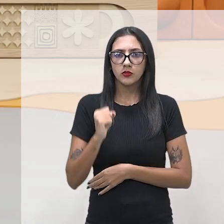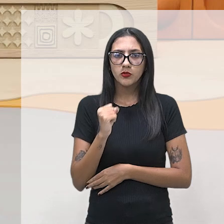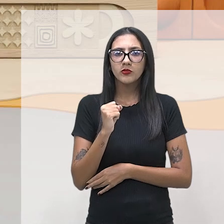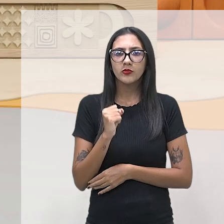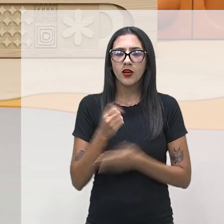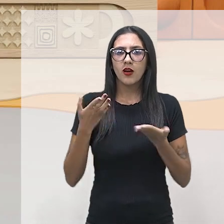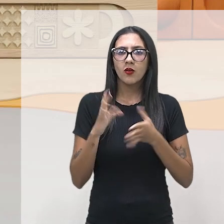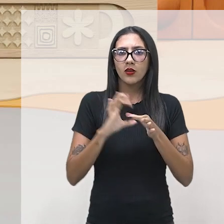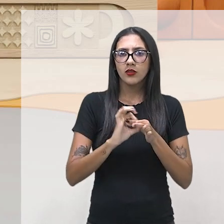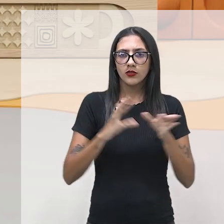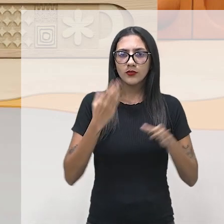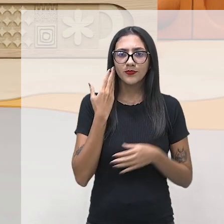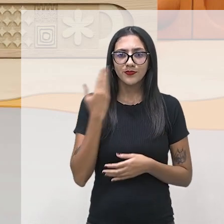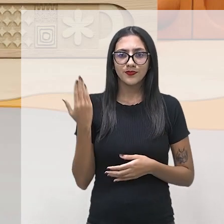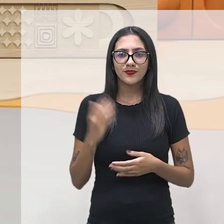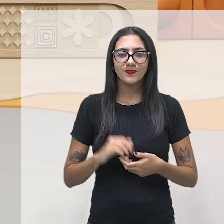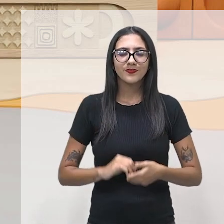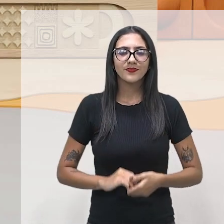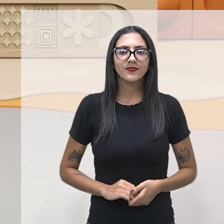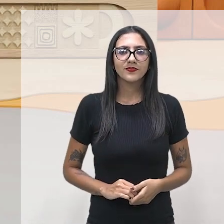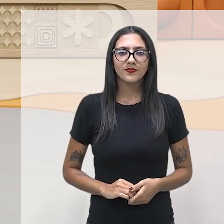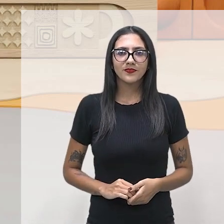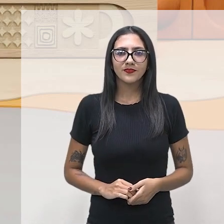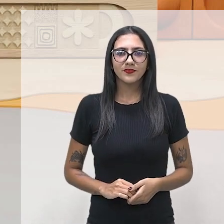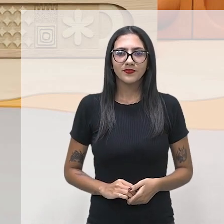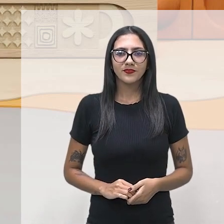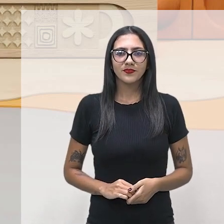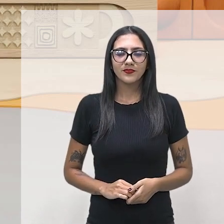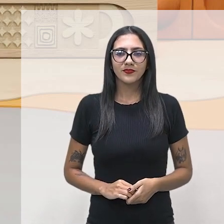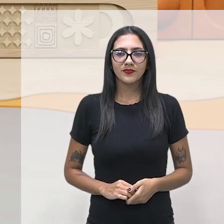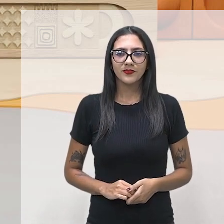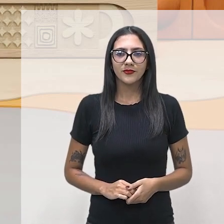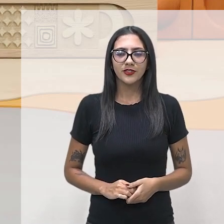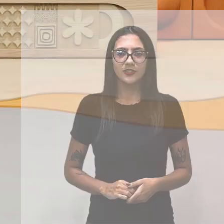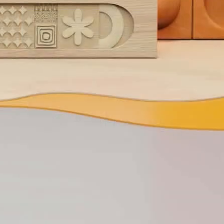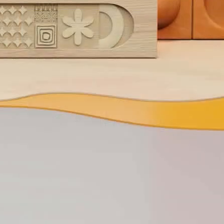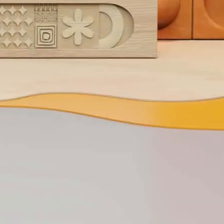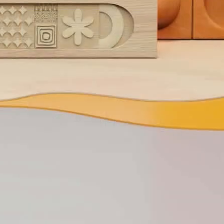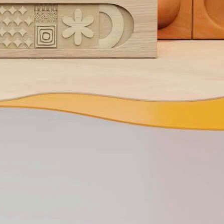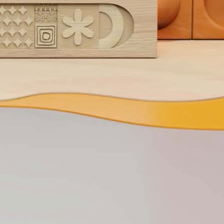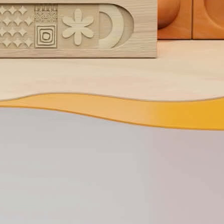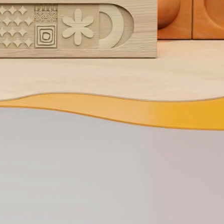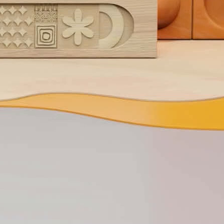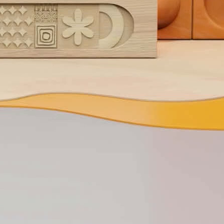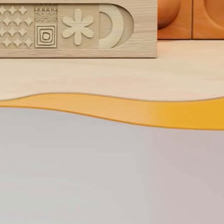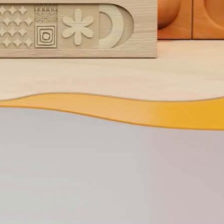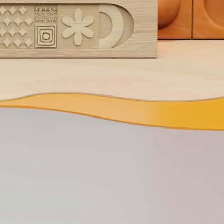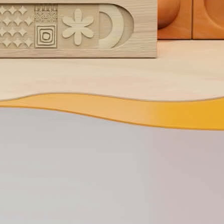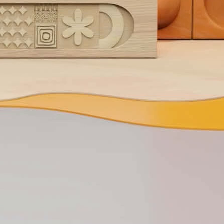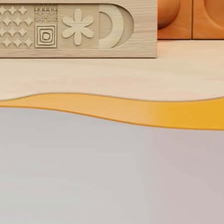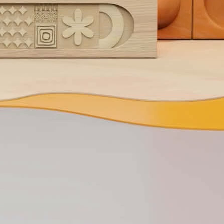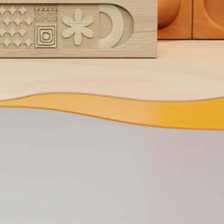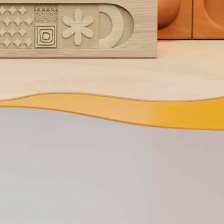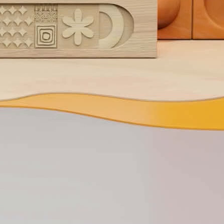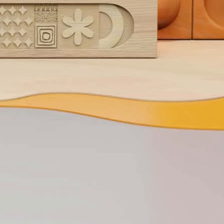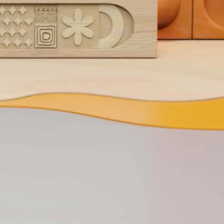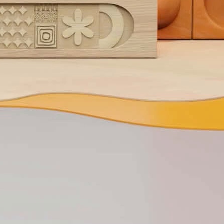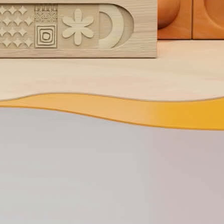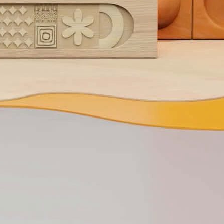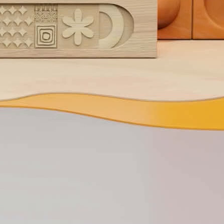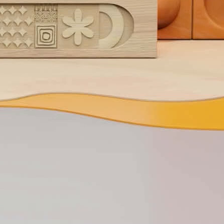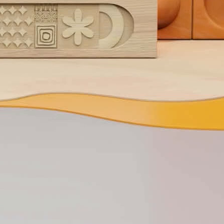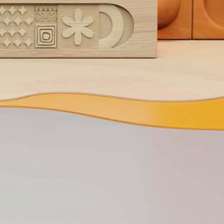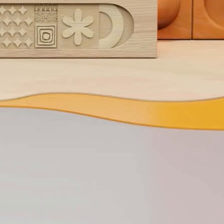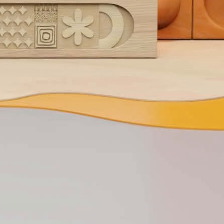1888, a Lei Áurea. Essa, de fato, aboliu a escravidão no território brasileiro e é